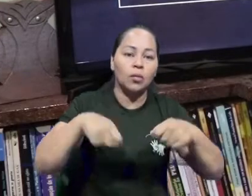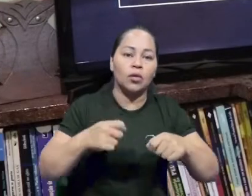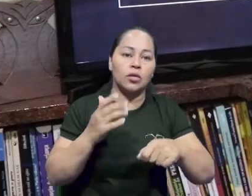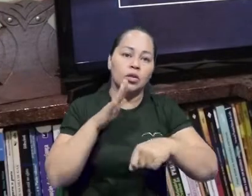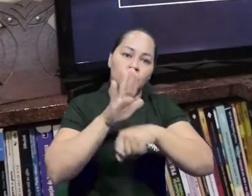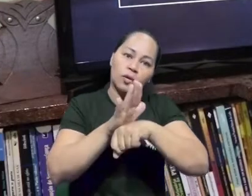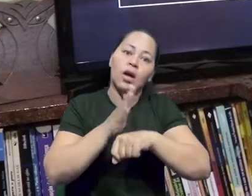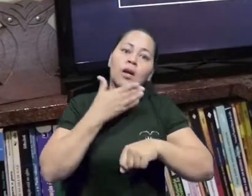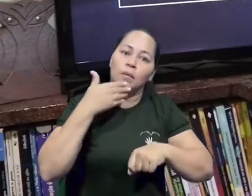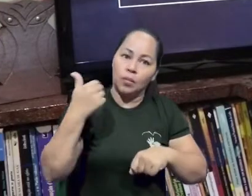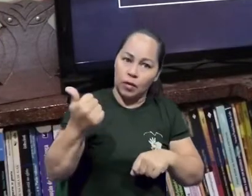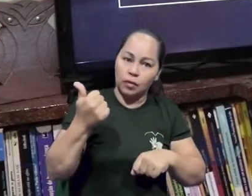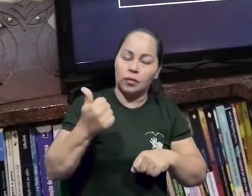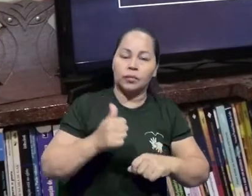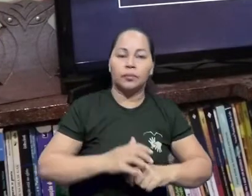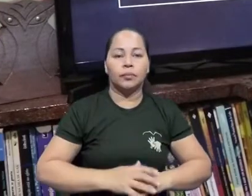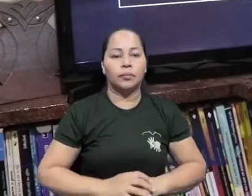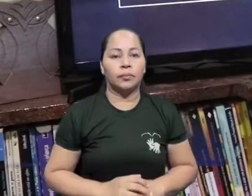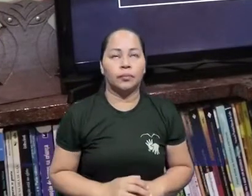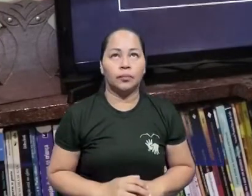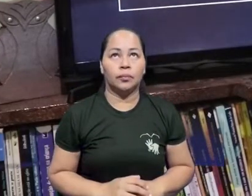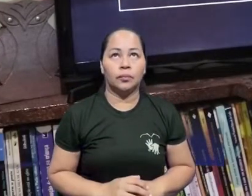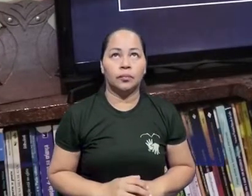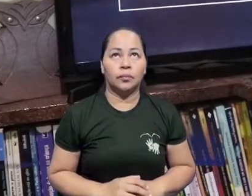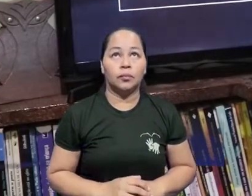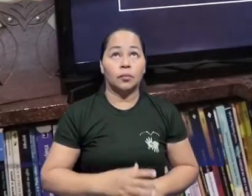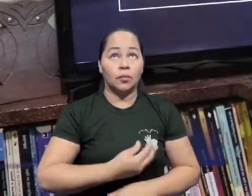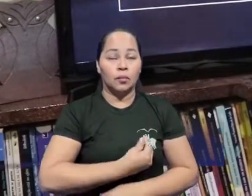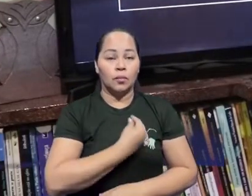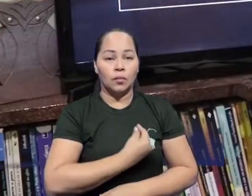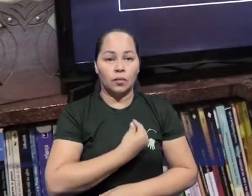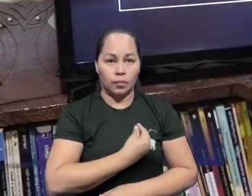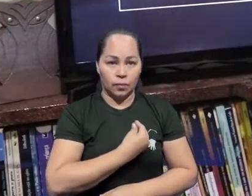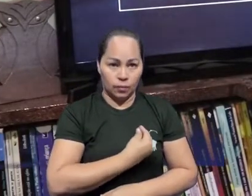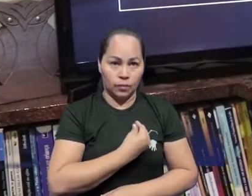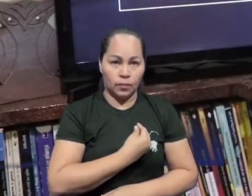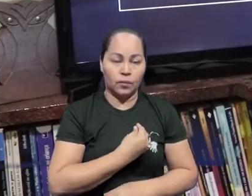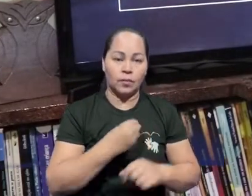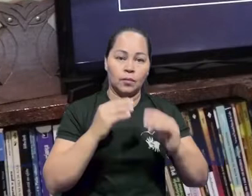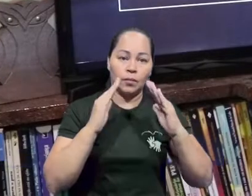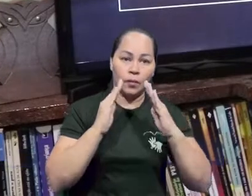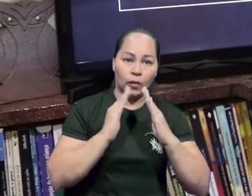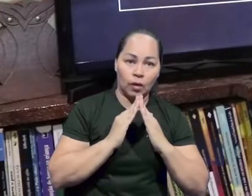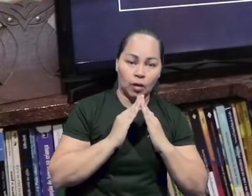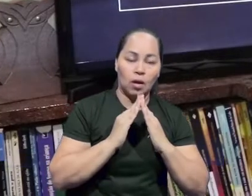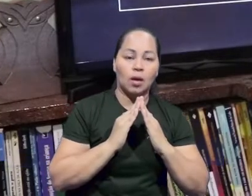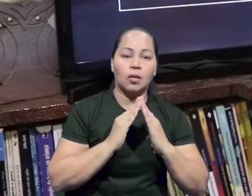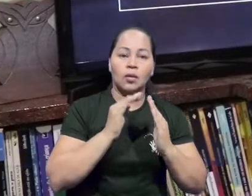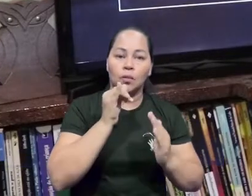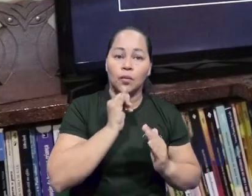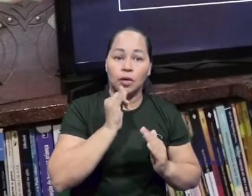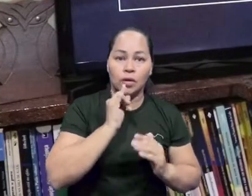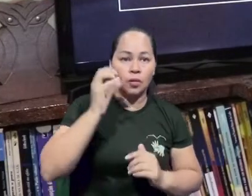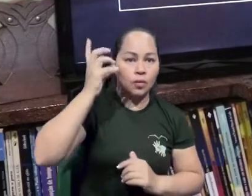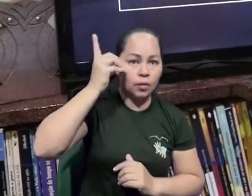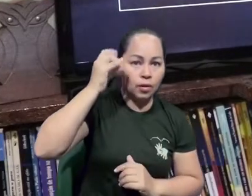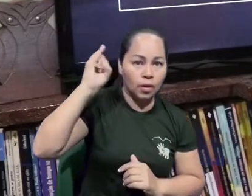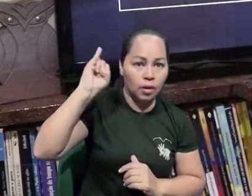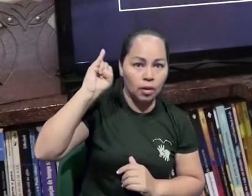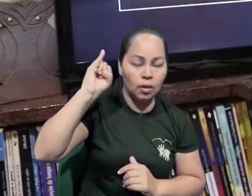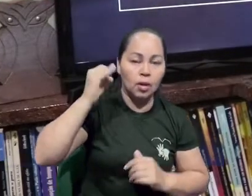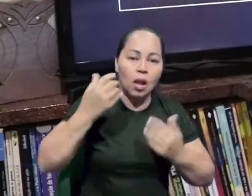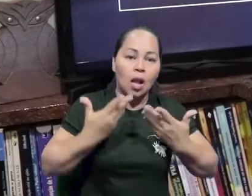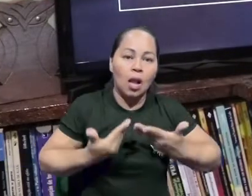possa auxiliar, é melhor ainda. Vida no lar. DI leve. Não realiza, no caso desse aluno,